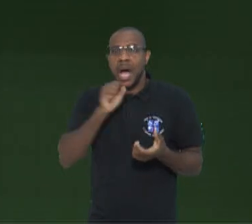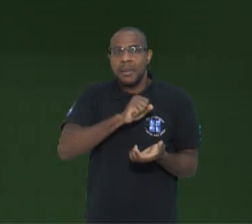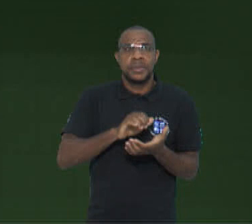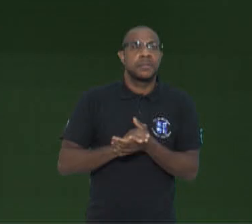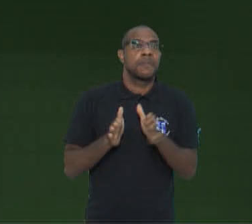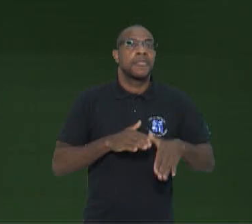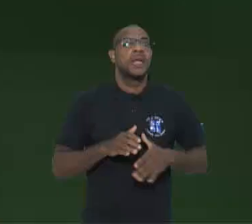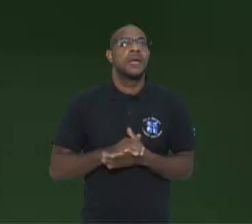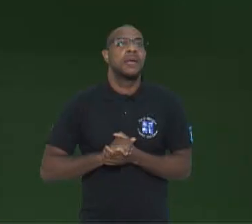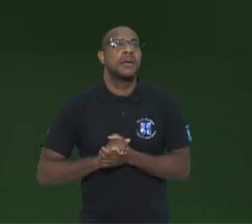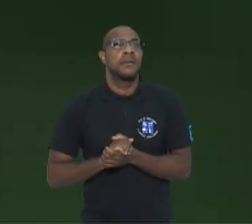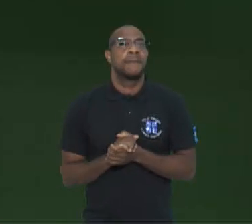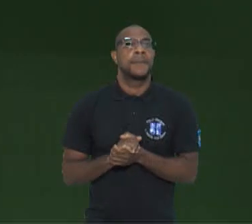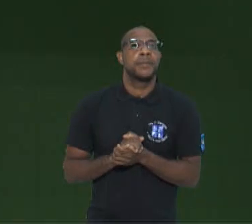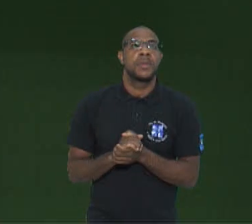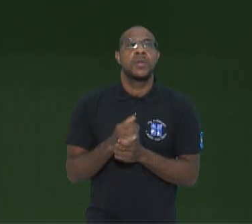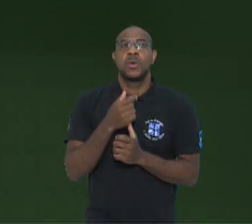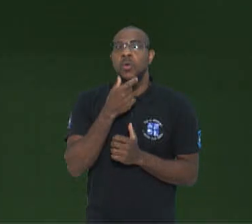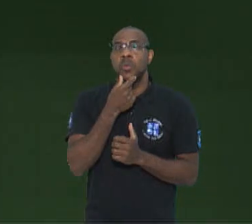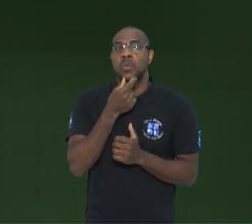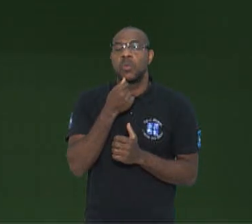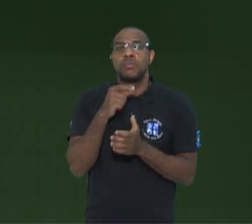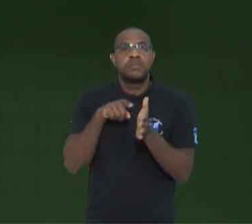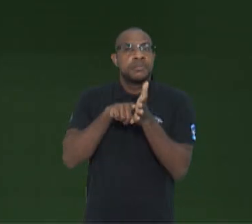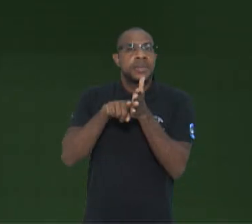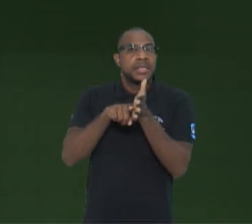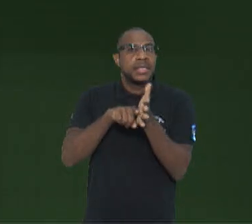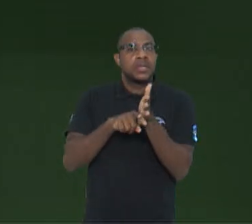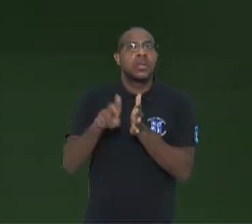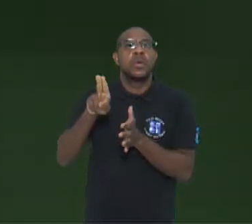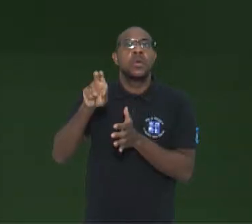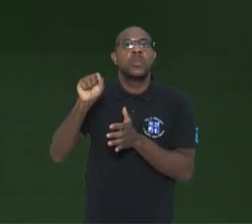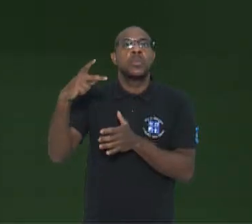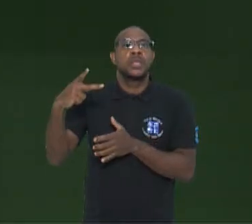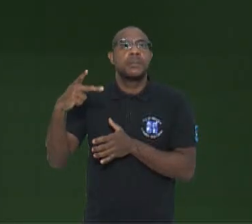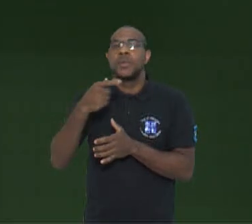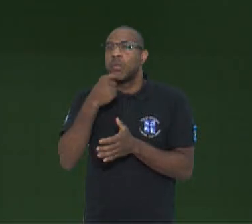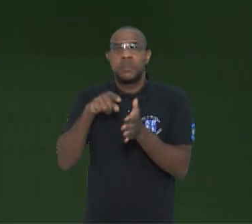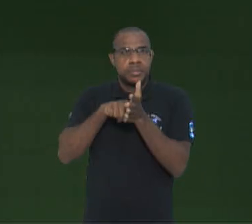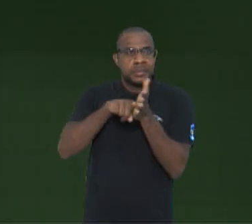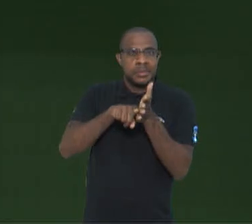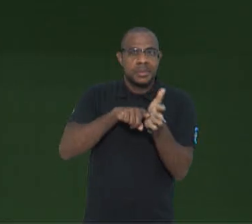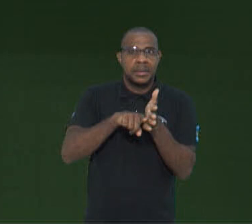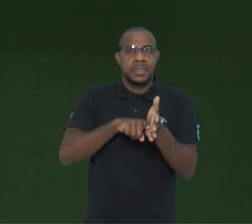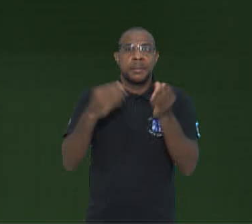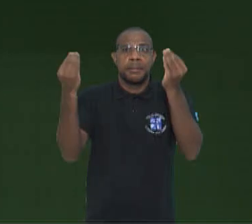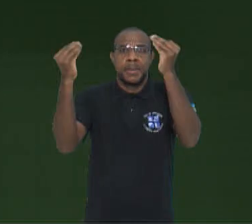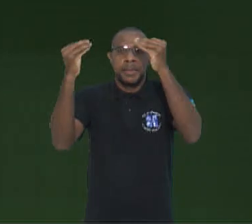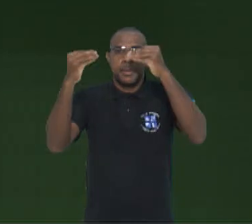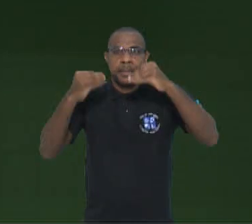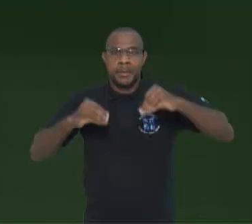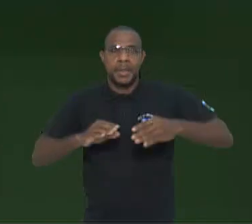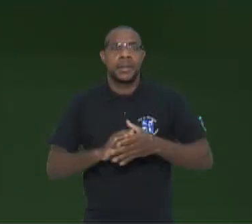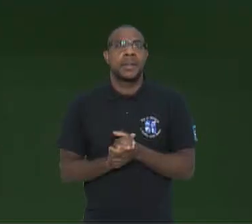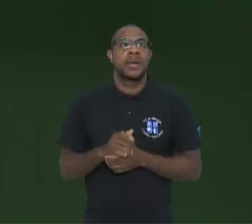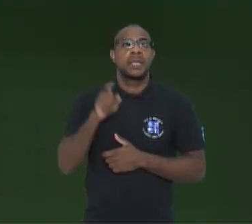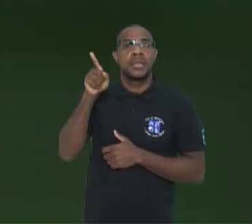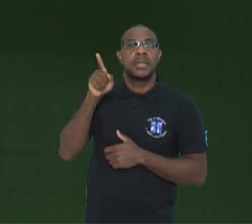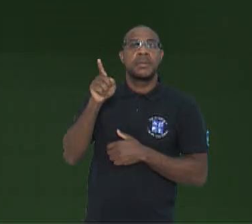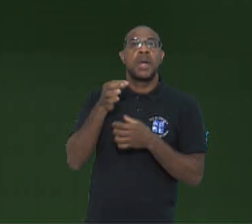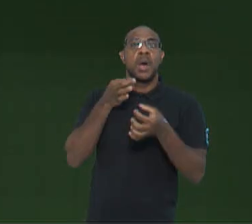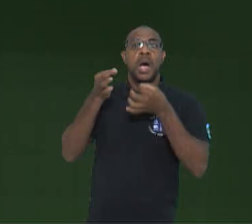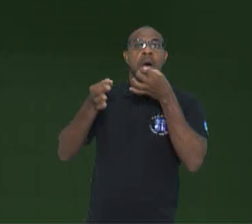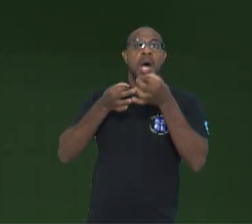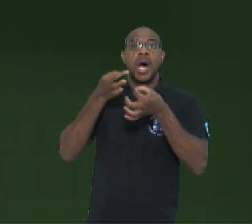da USP e pesquisador da FIP. Então, aqui eu tenho também um argumento de autoridade, né? Embora já